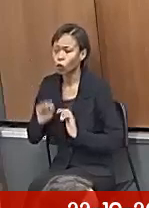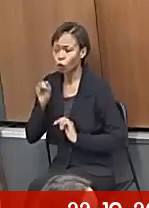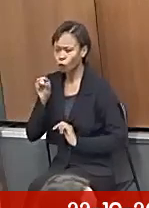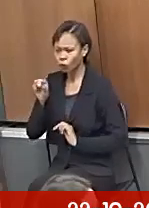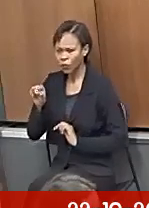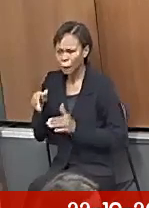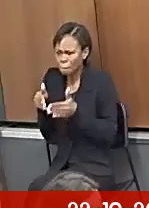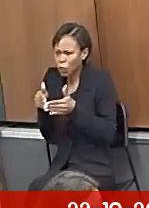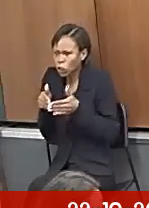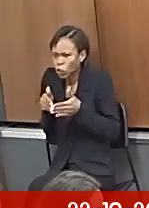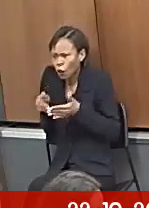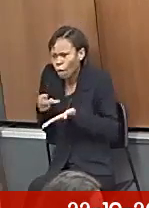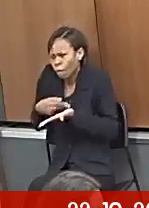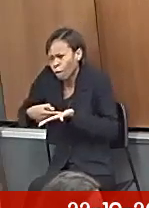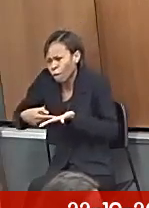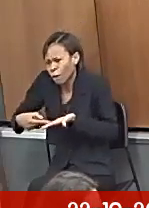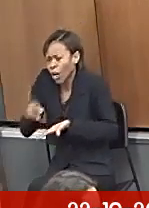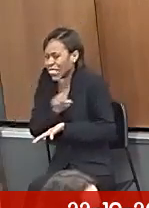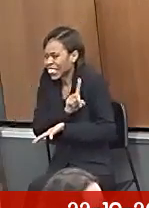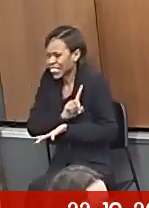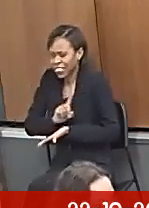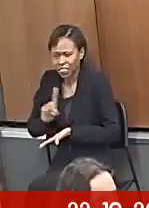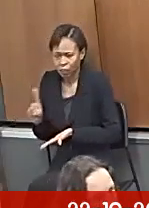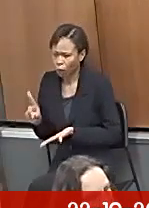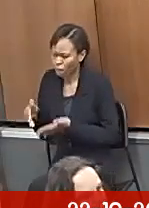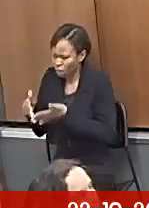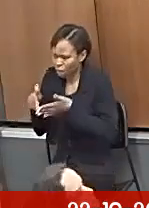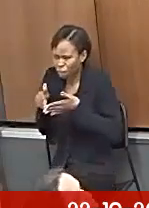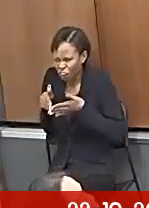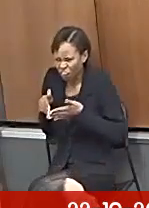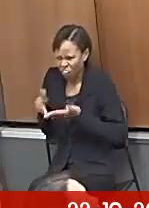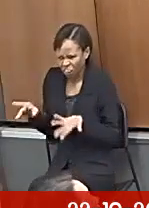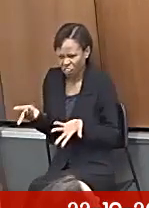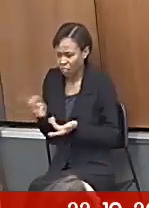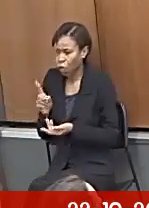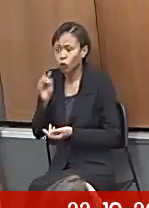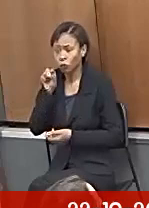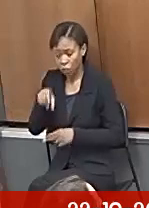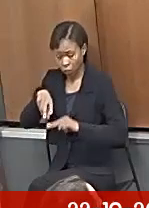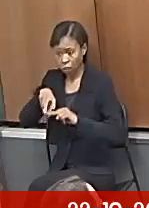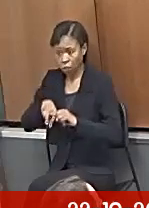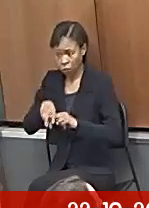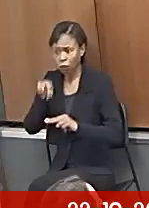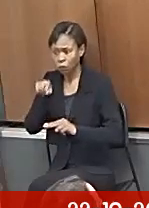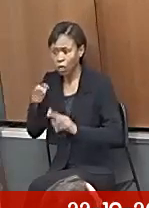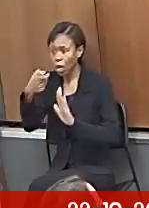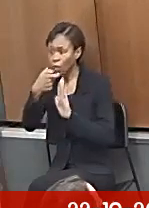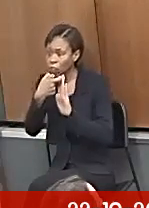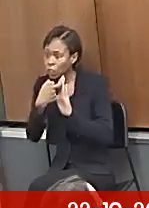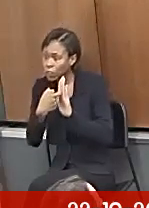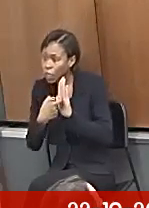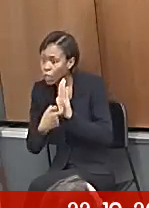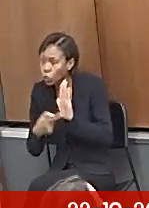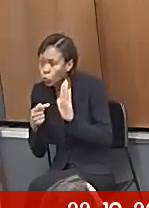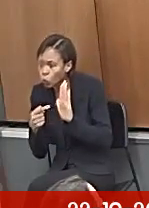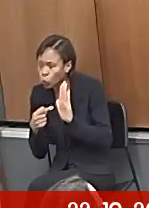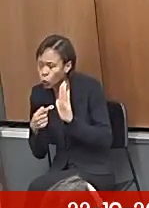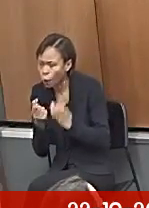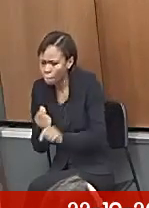pedindo favor nenhum, nenhum. Você não está sentado aí, não colocou no texto com muita